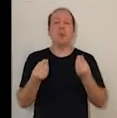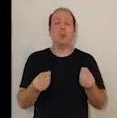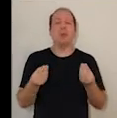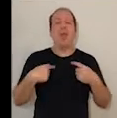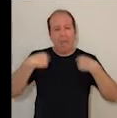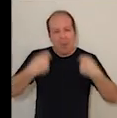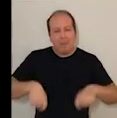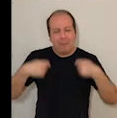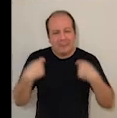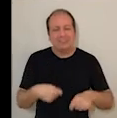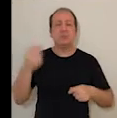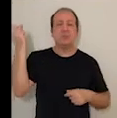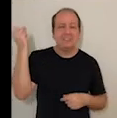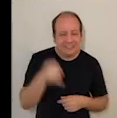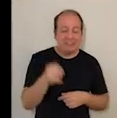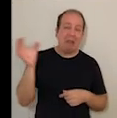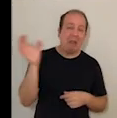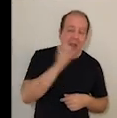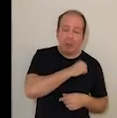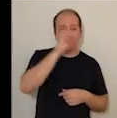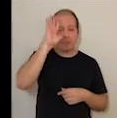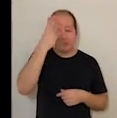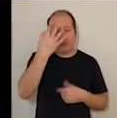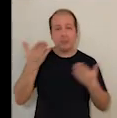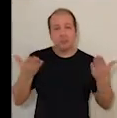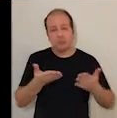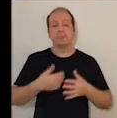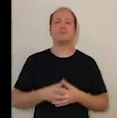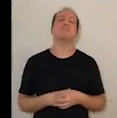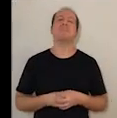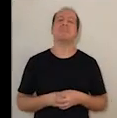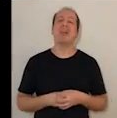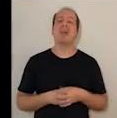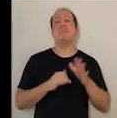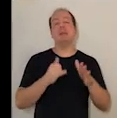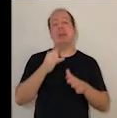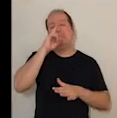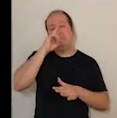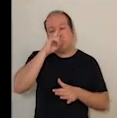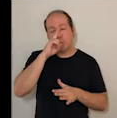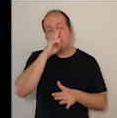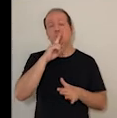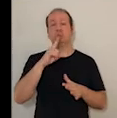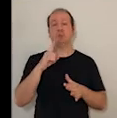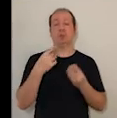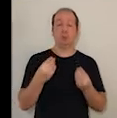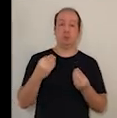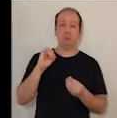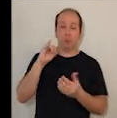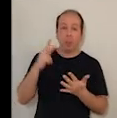pregar essa peça neles. É uma questão de honra. É muito arriscado, uma insensatez. Veja como é